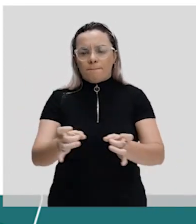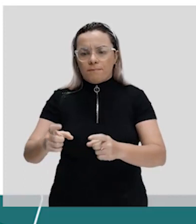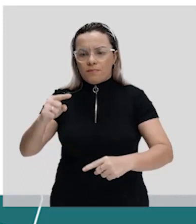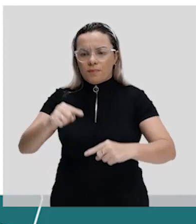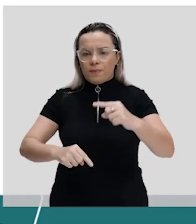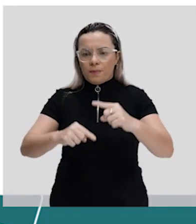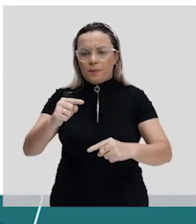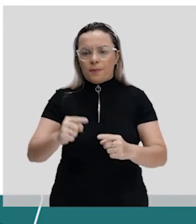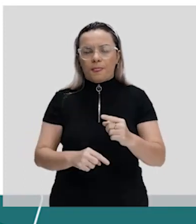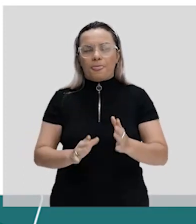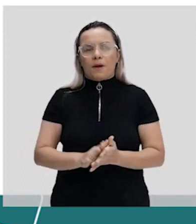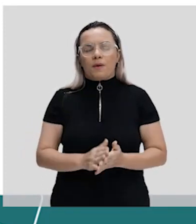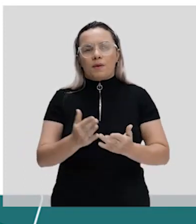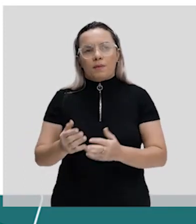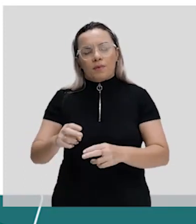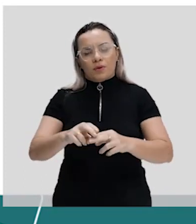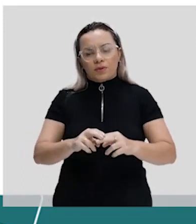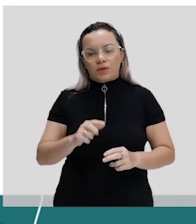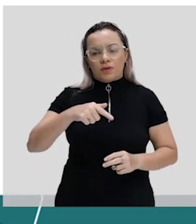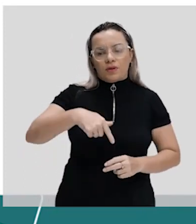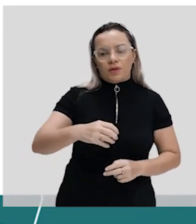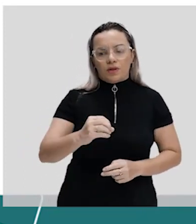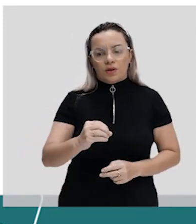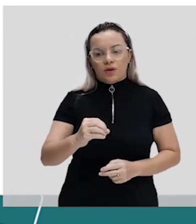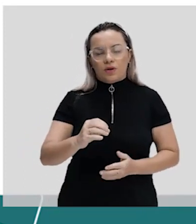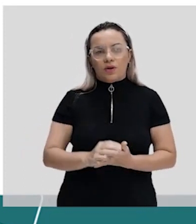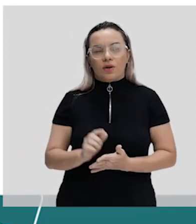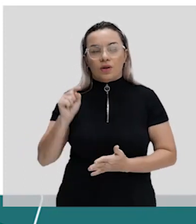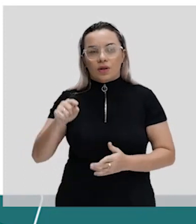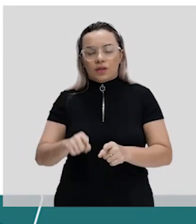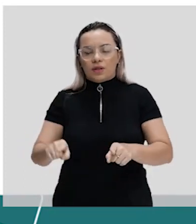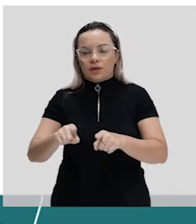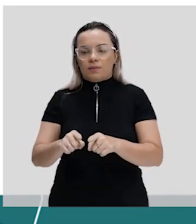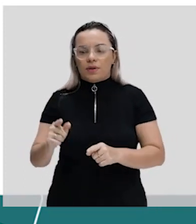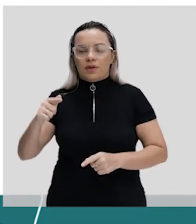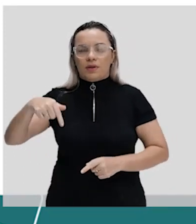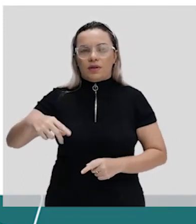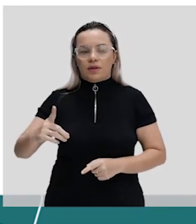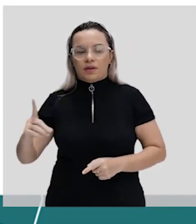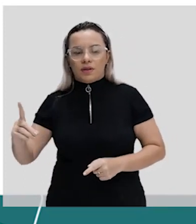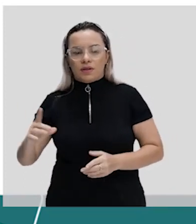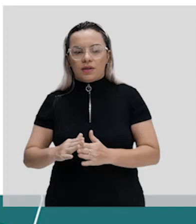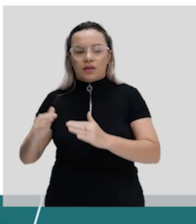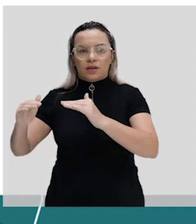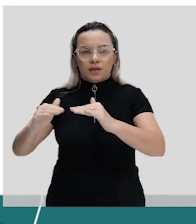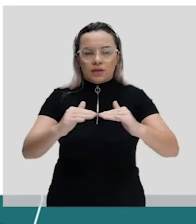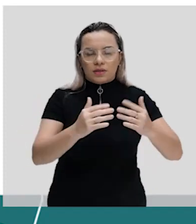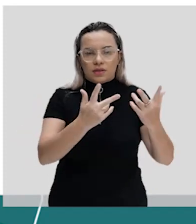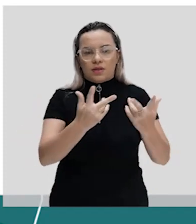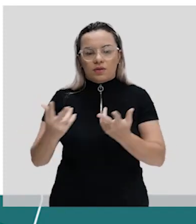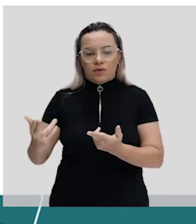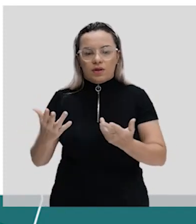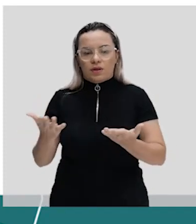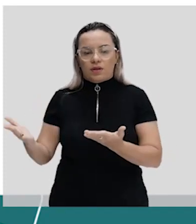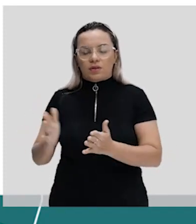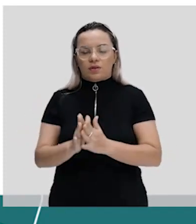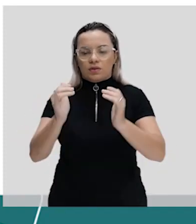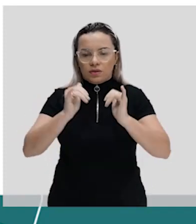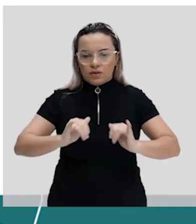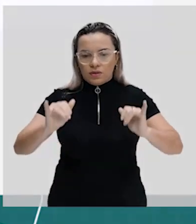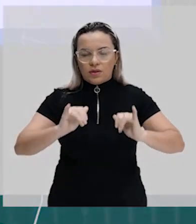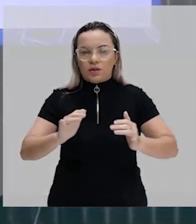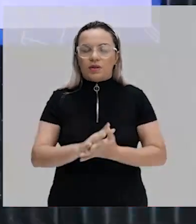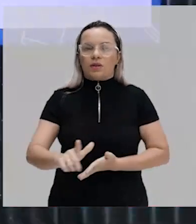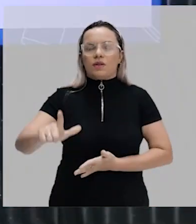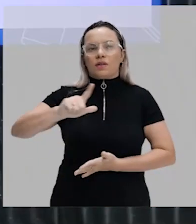QO e QD se igualam. Olha a informação aí, ó. Olha o que ele está informando para nós, que existe um